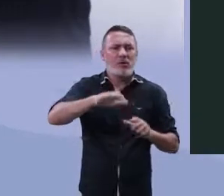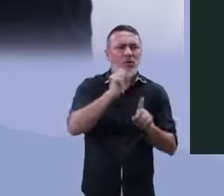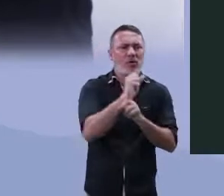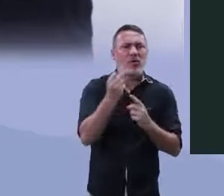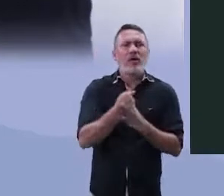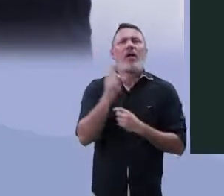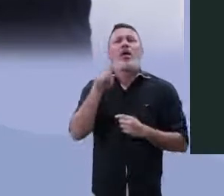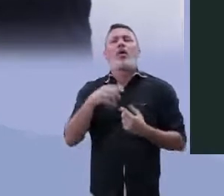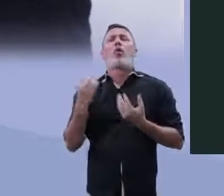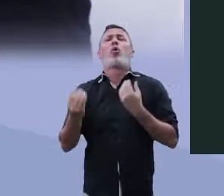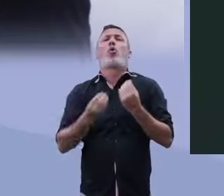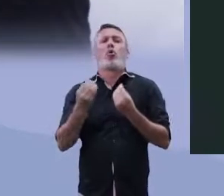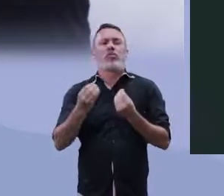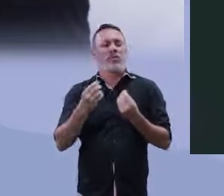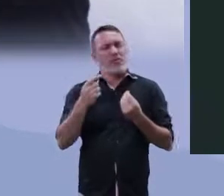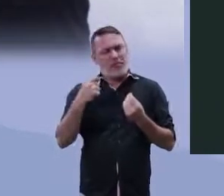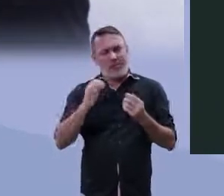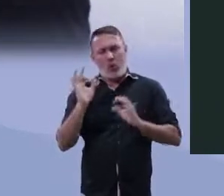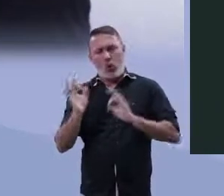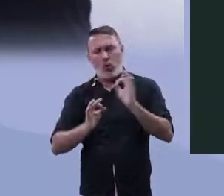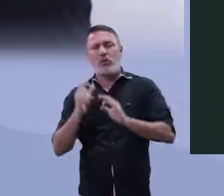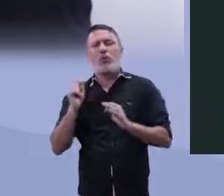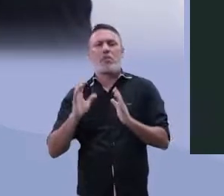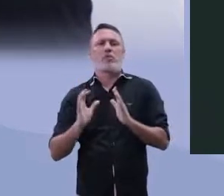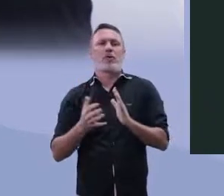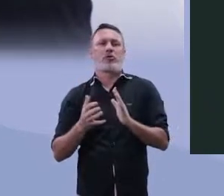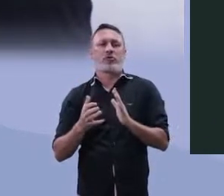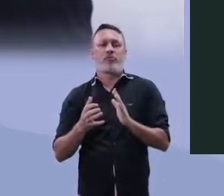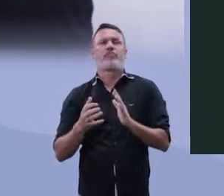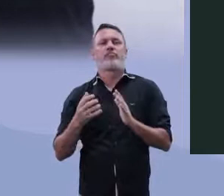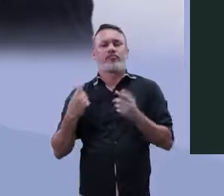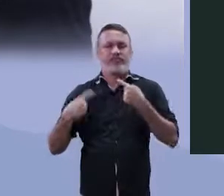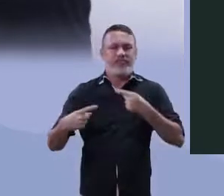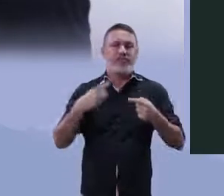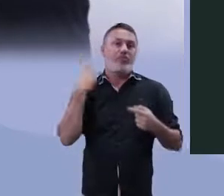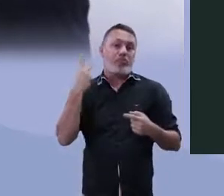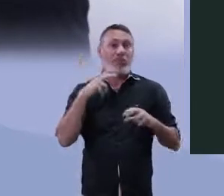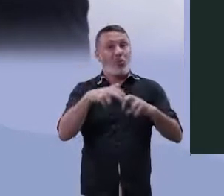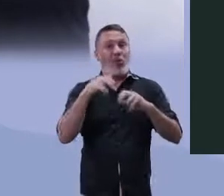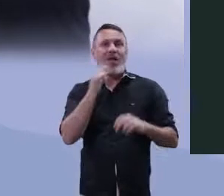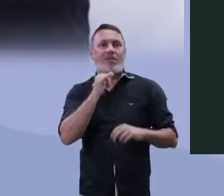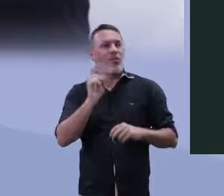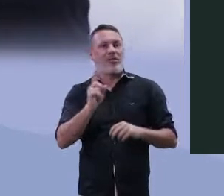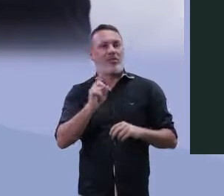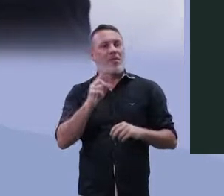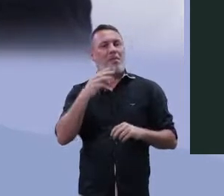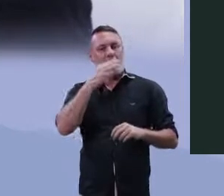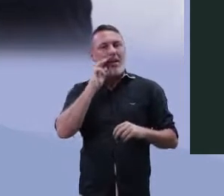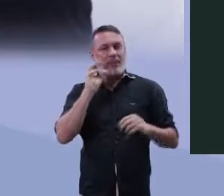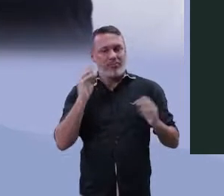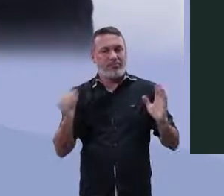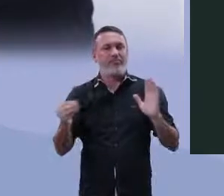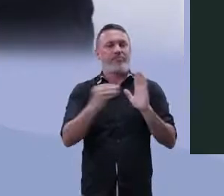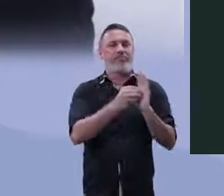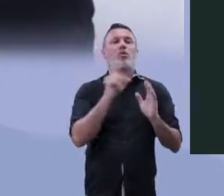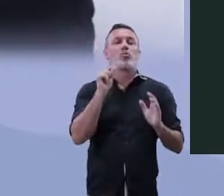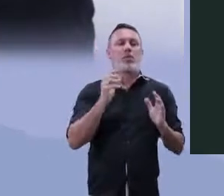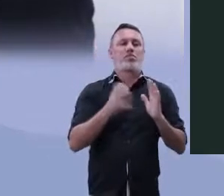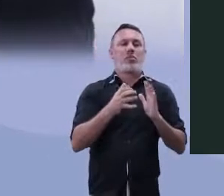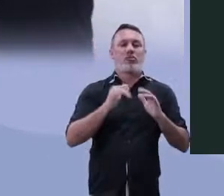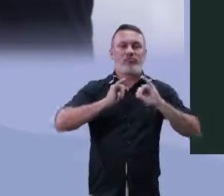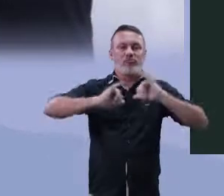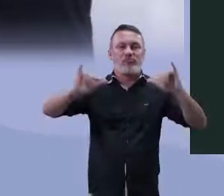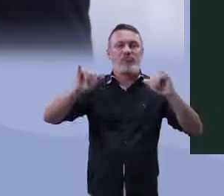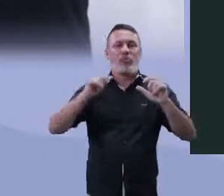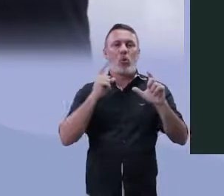da sociedade é através de uma organização partidária, e aí não é à toa que o Marx escreve lá o Manifesto do Partido